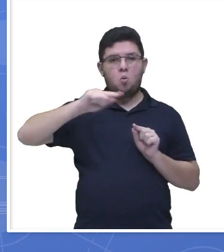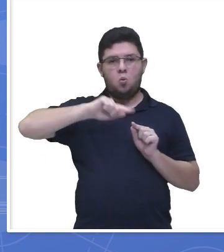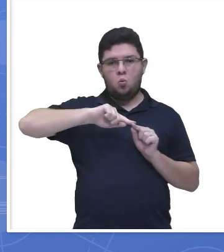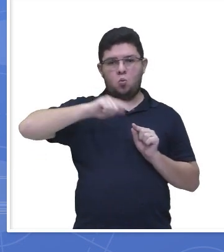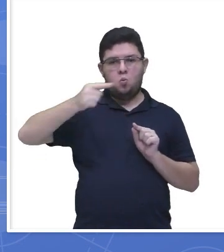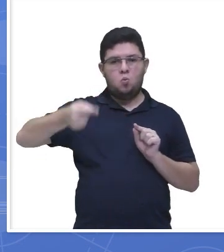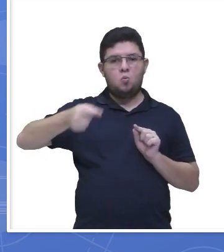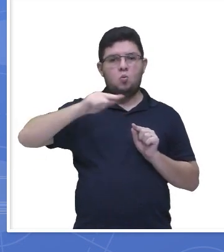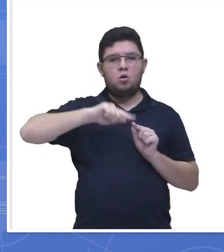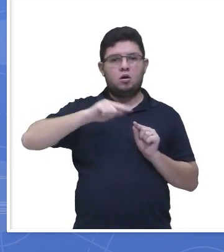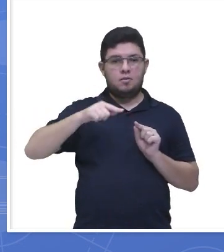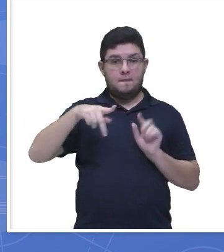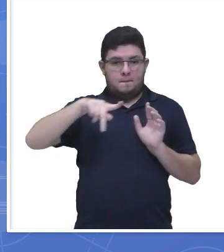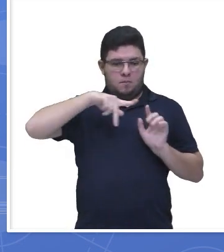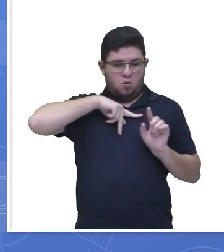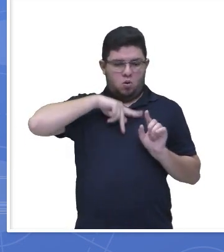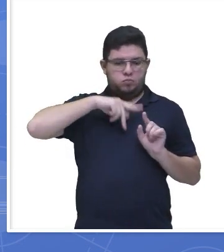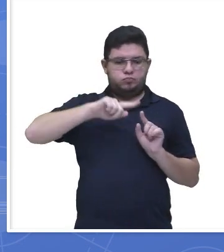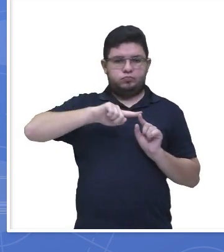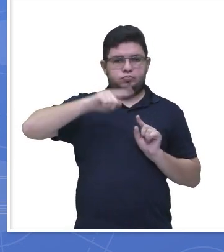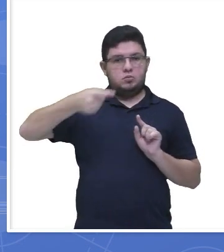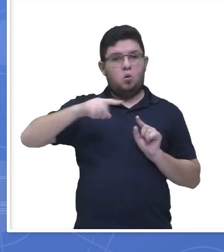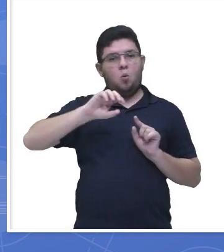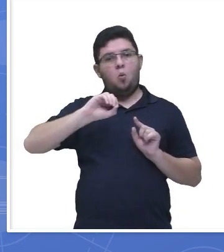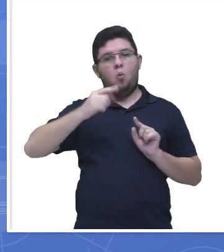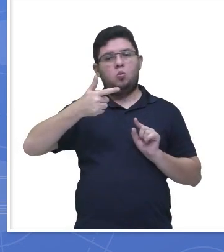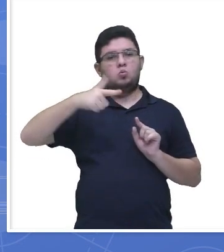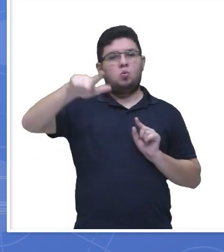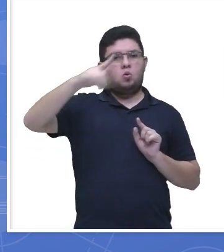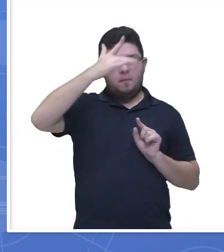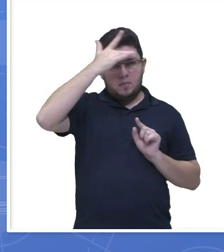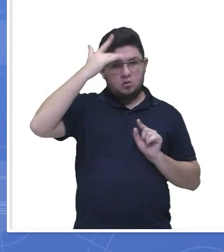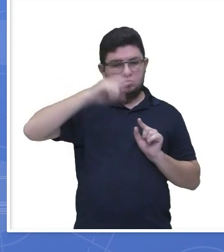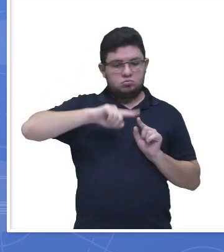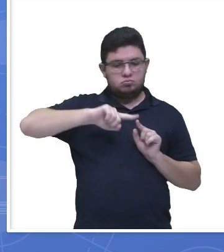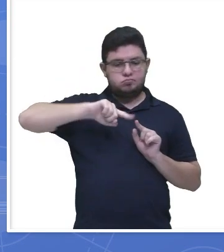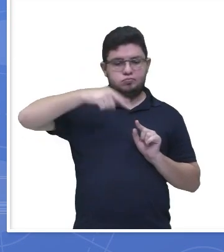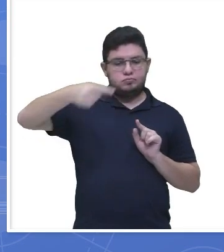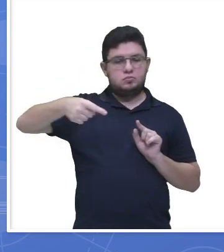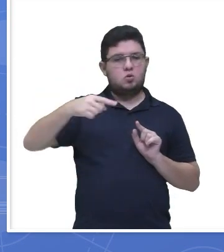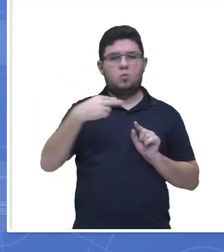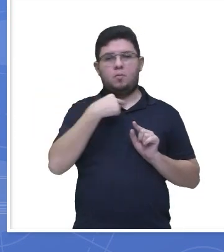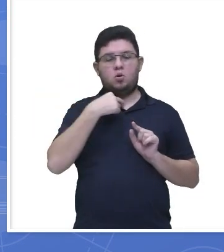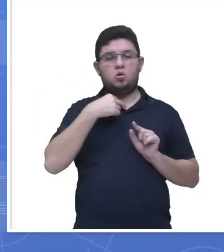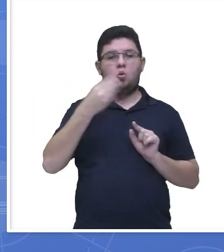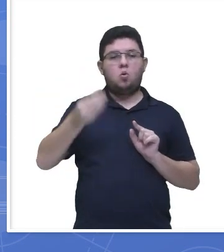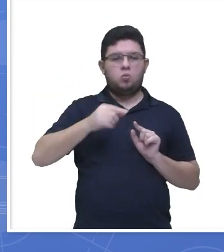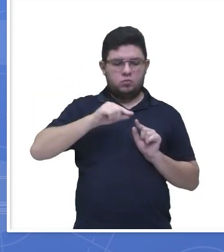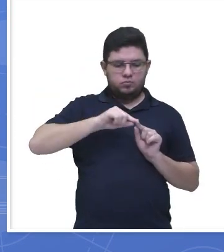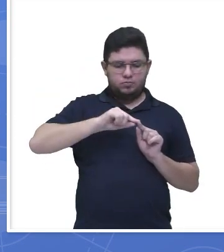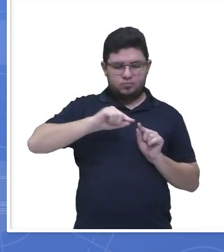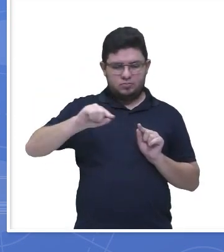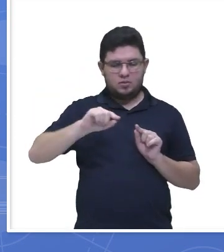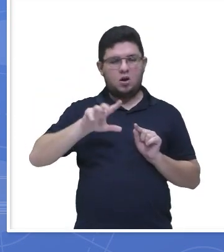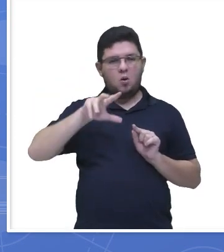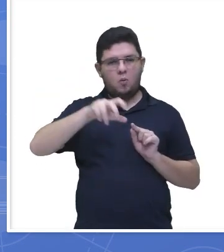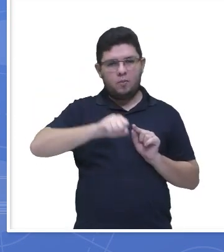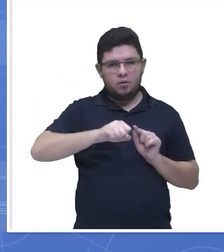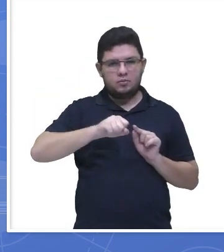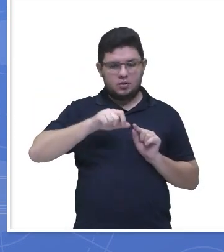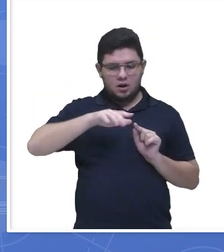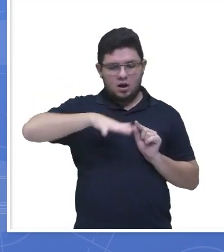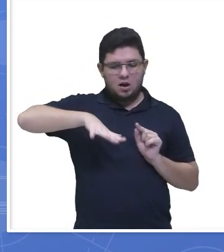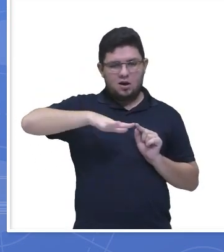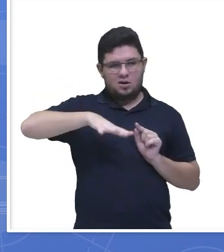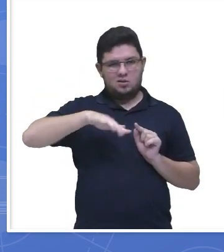próprias peças ou as adversárias, tá bom? E captura tomando, né, a casa ocupada